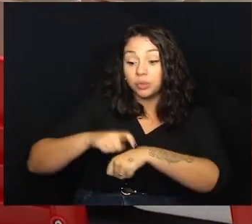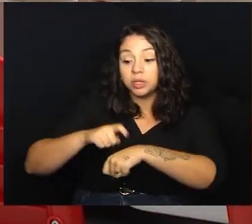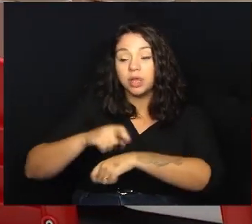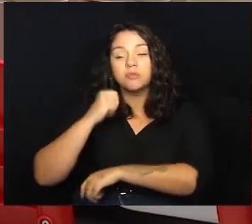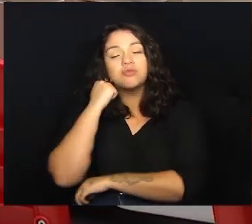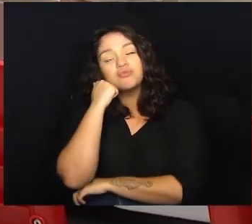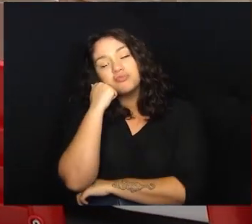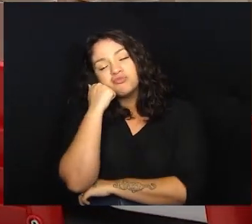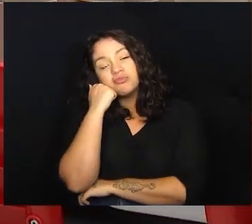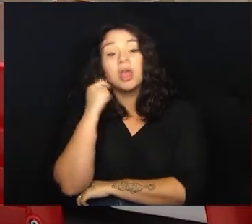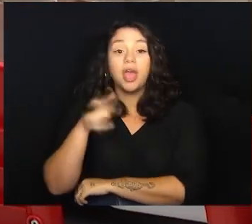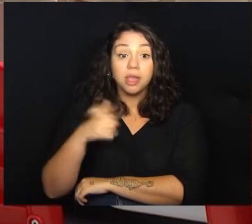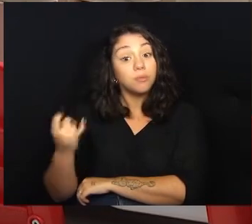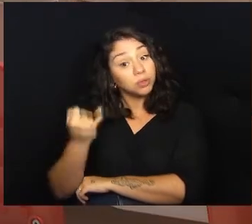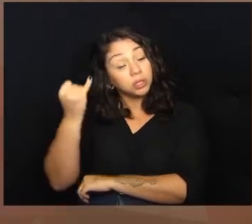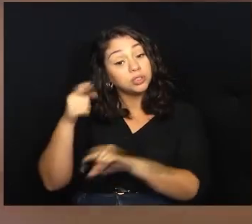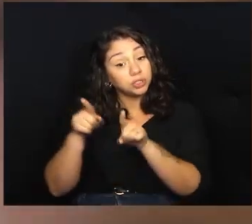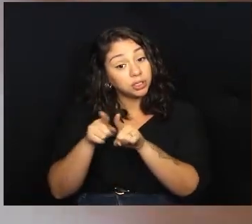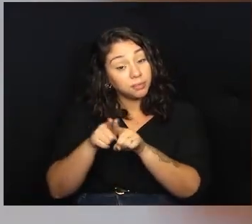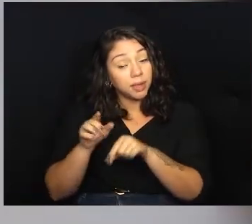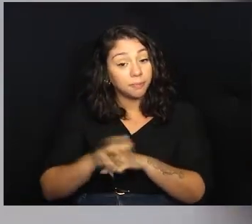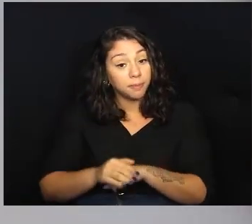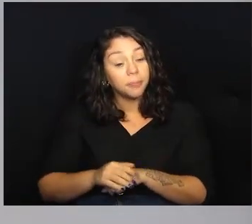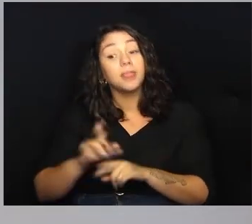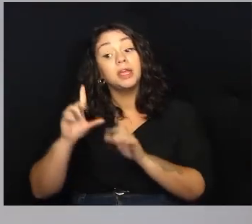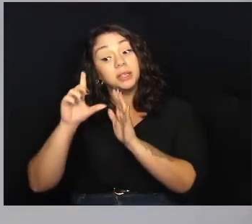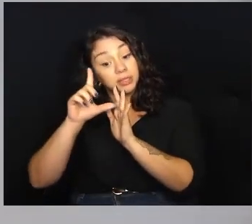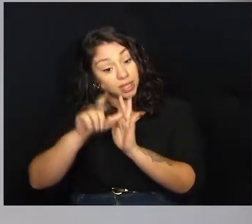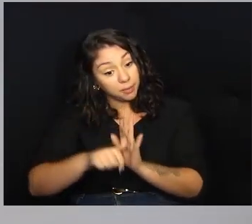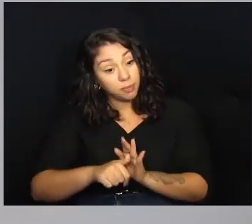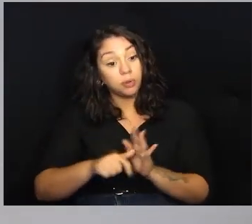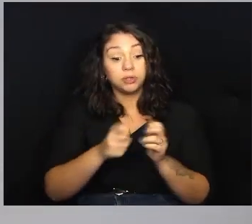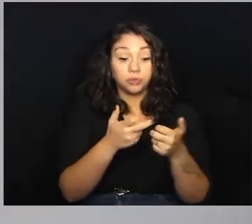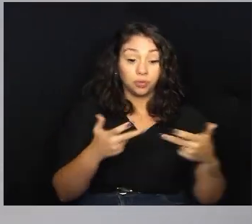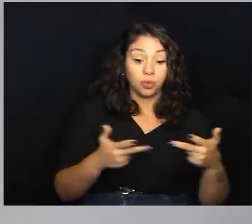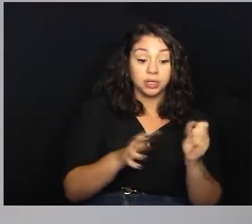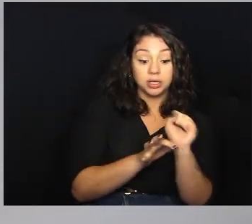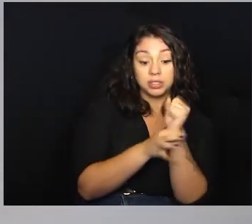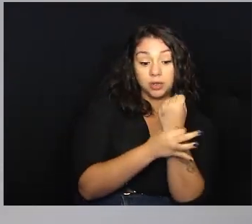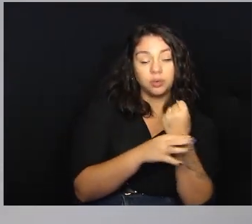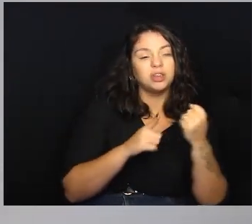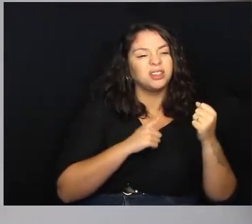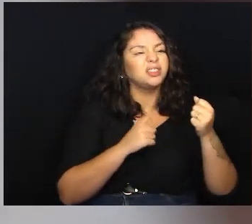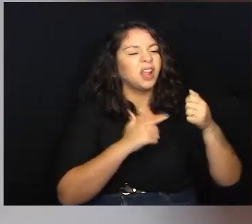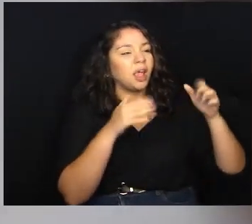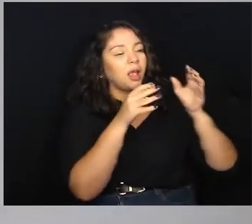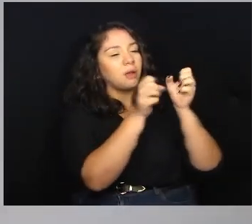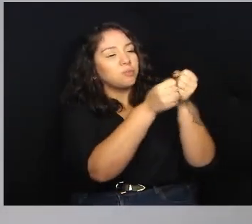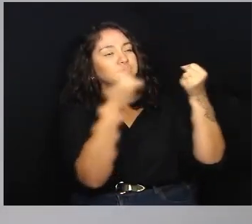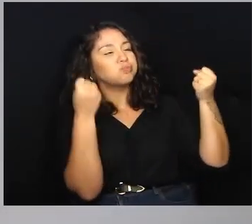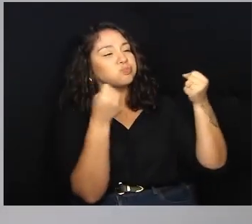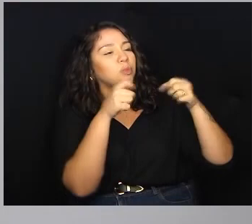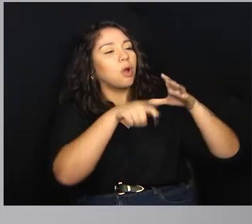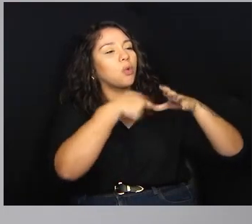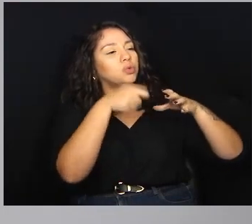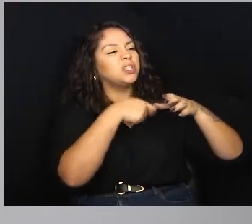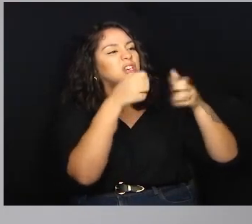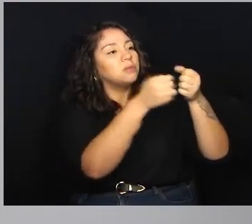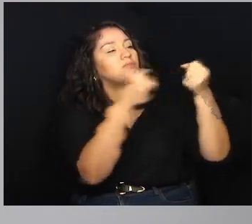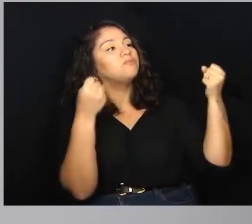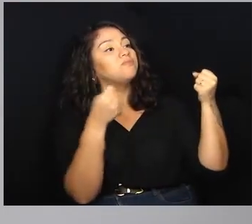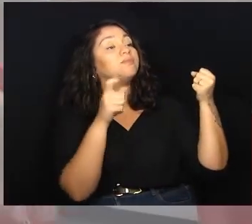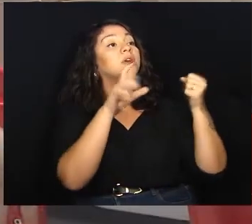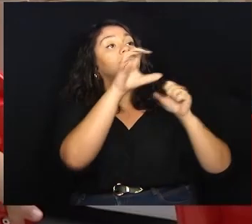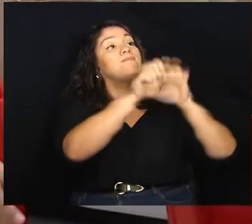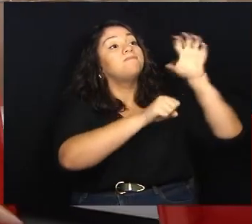ocioso também é importante. Após passar por ele, coloque alguns itens seguros que tem nos armários da cozinha,